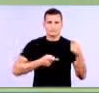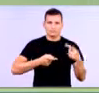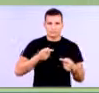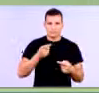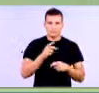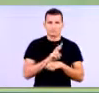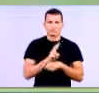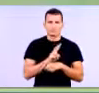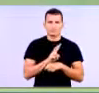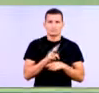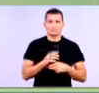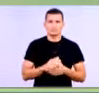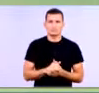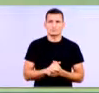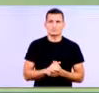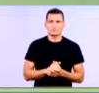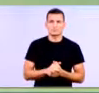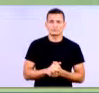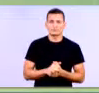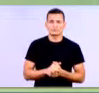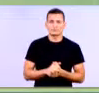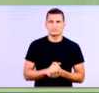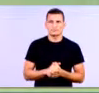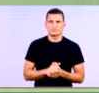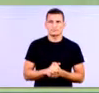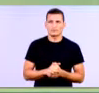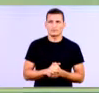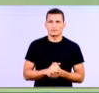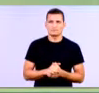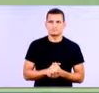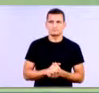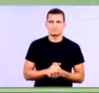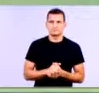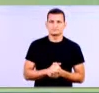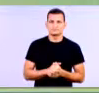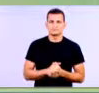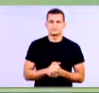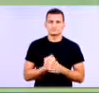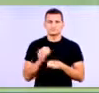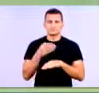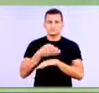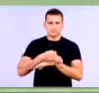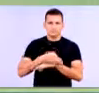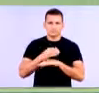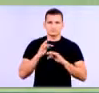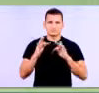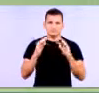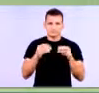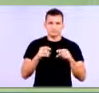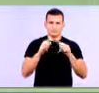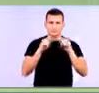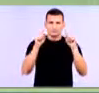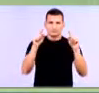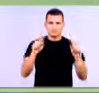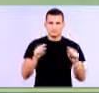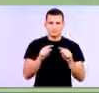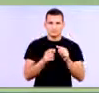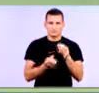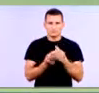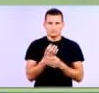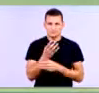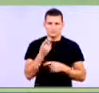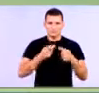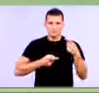de segurança? Durante. Então vamos lá. O envolvimento de todos os funcionários na criação de uma política de